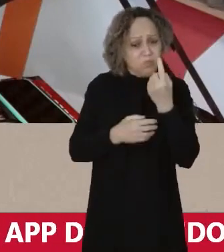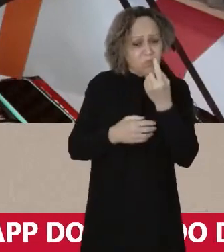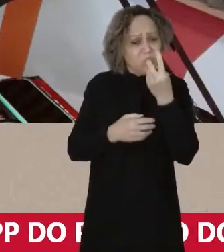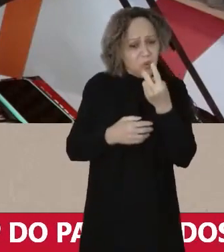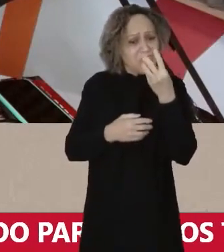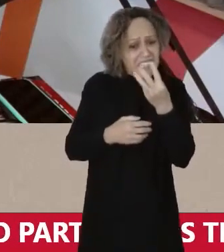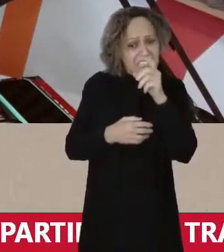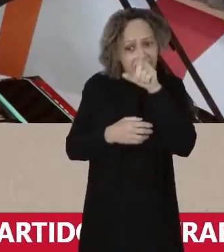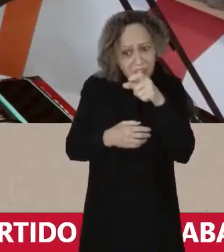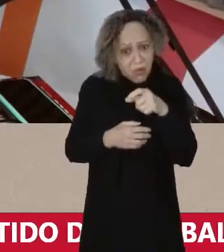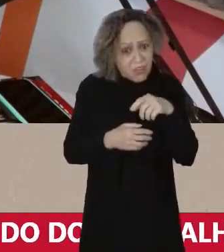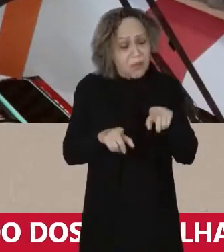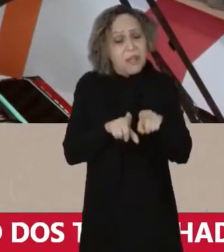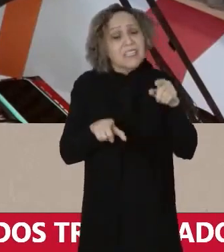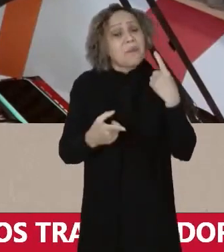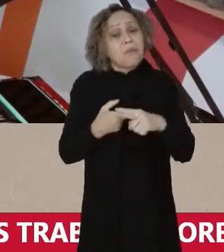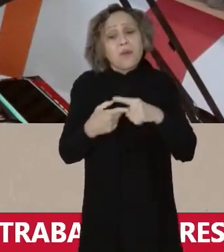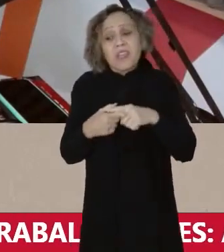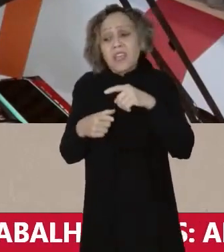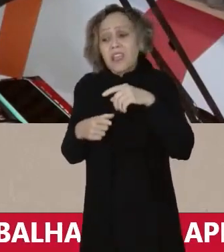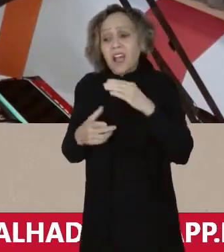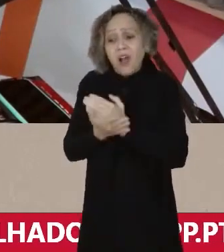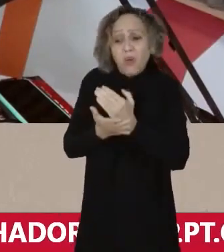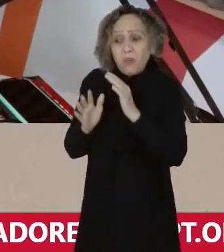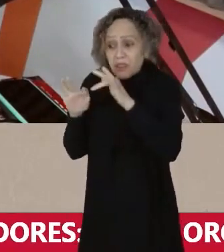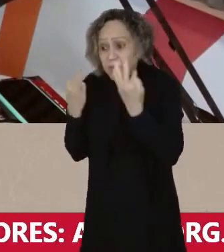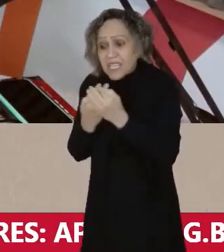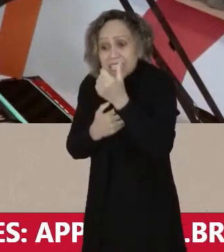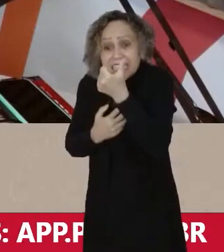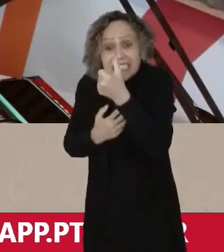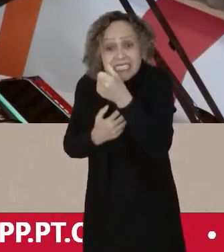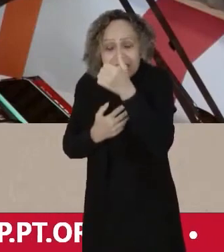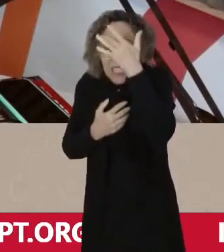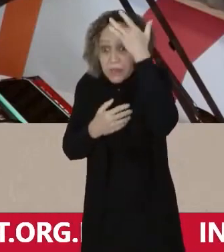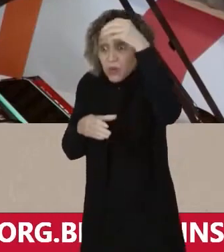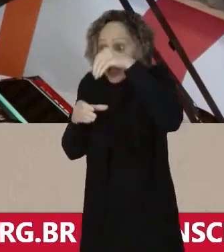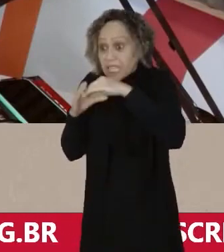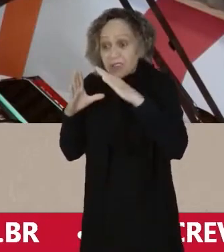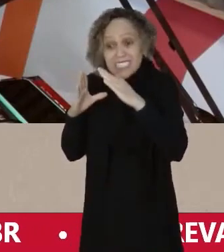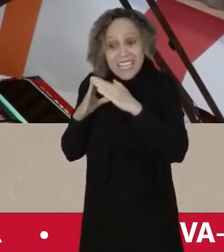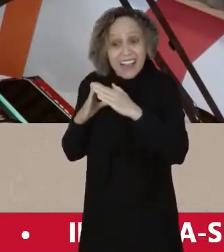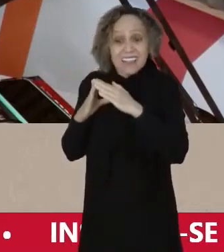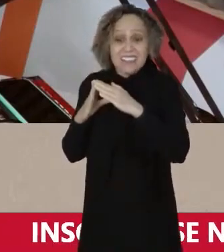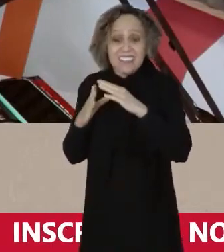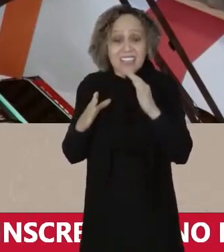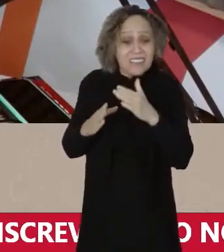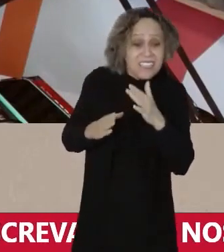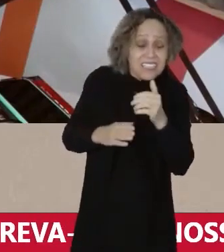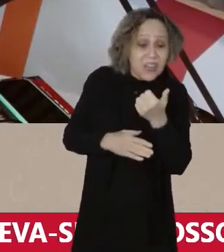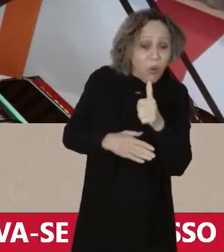16 dentro de casa e me pedem, me dá 11 que eu divido. Tem outros que dividem para a semana inteira.